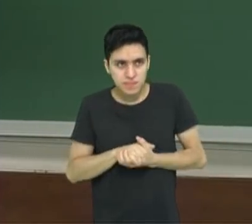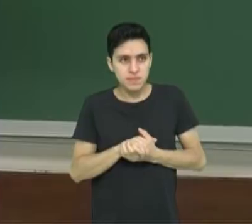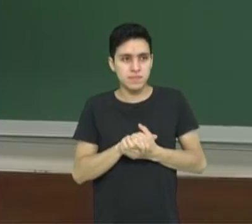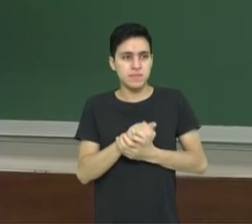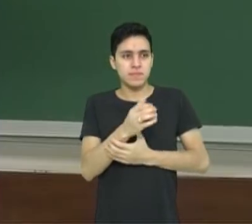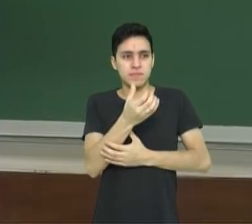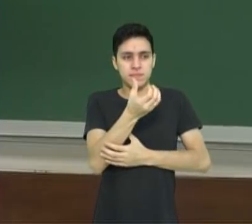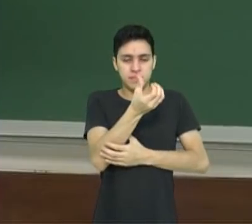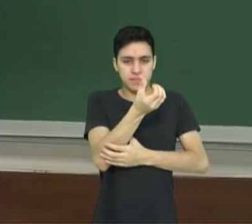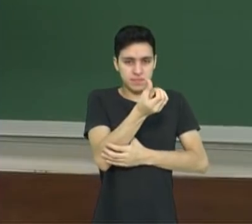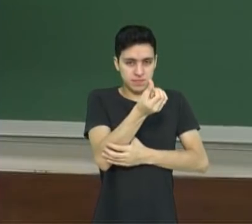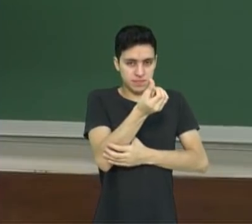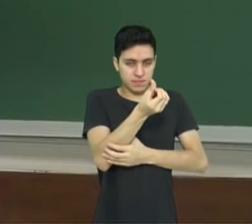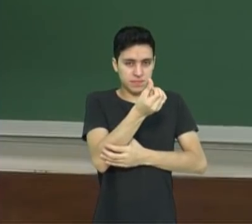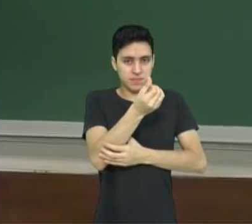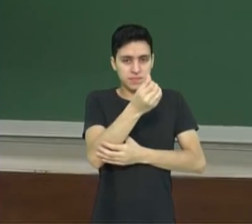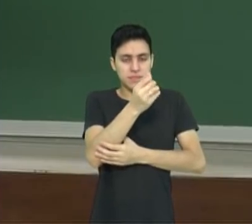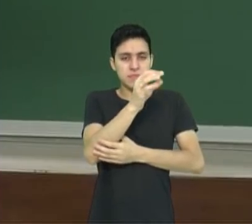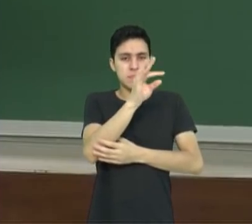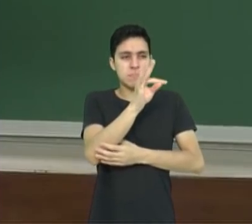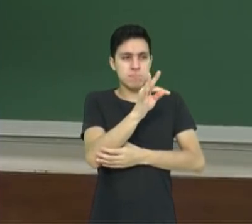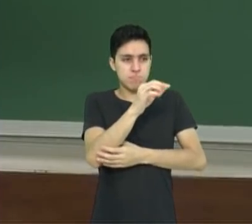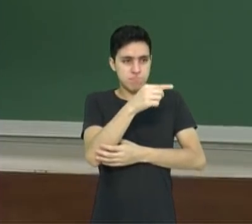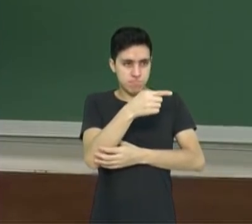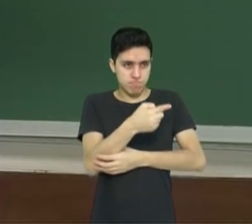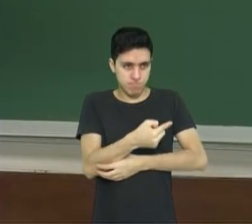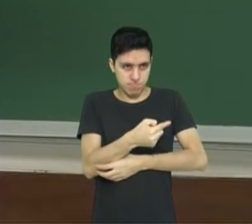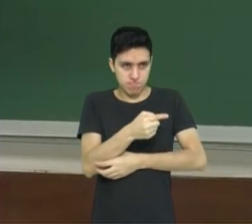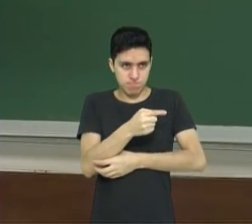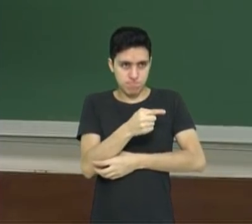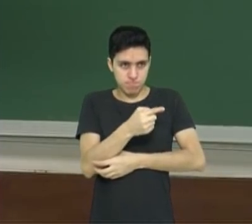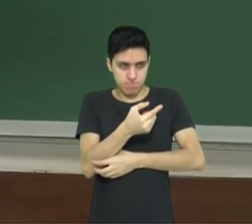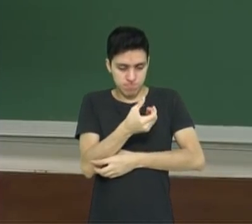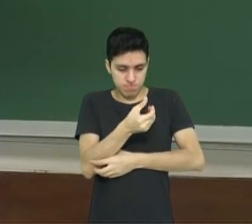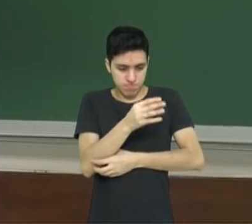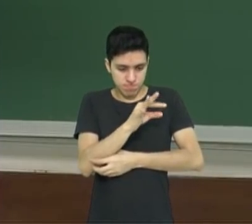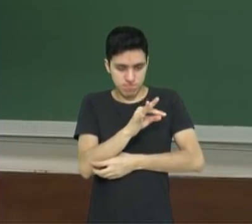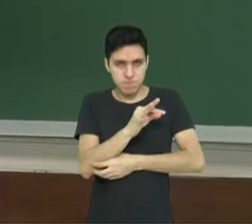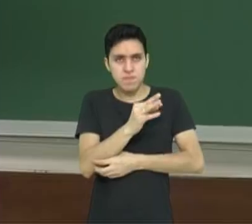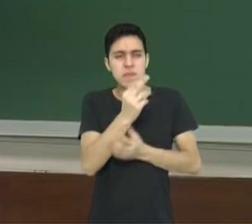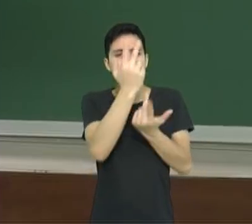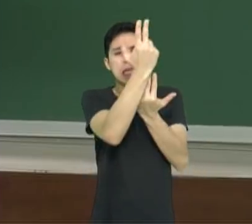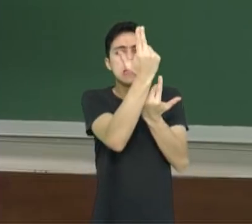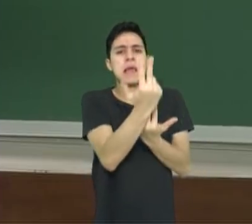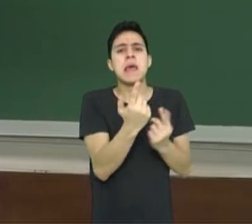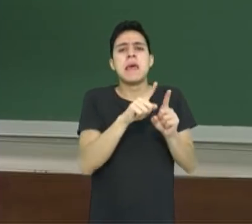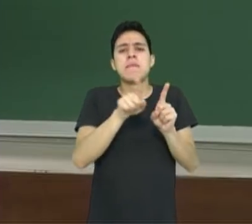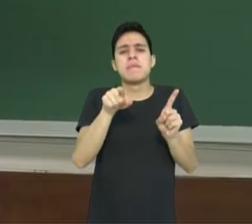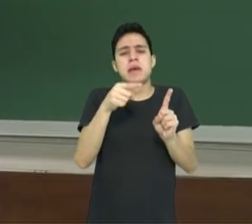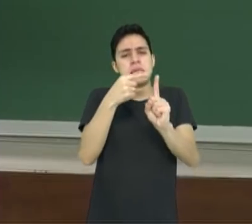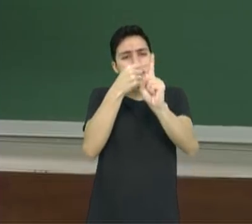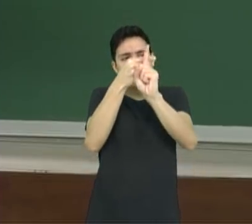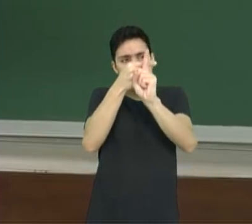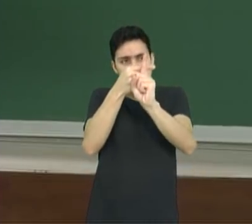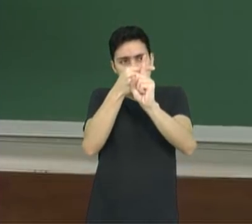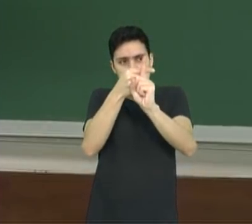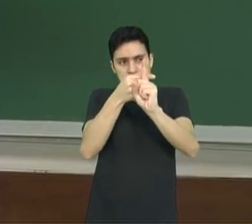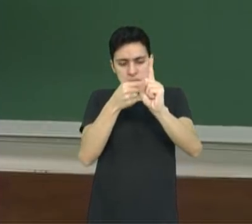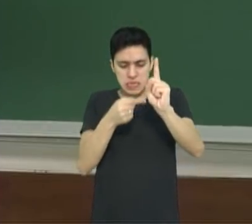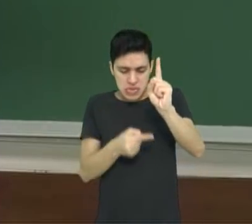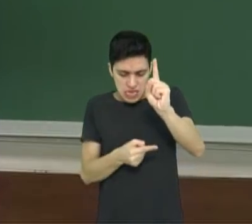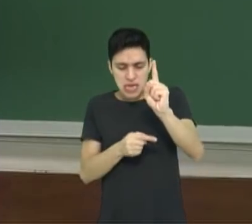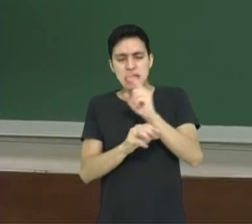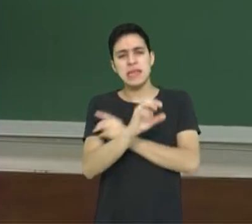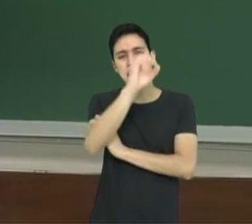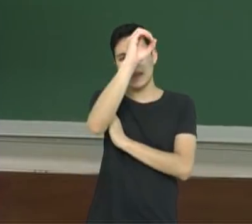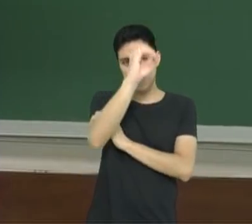6T é a mesma coisa com sinais opostos. Então, 6T menos 6T,